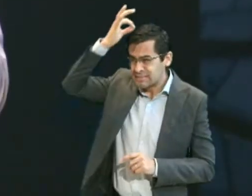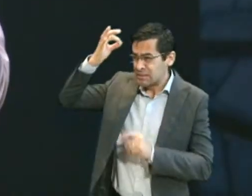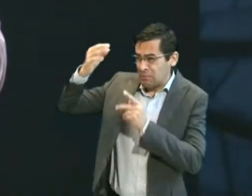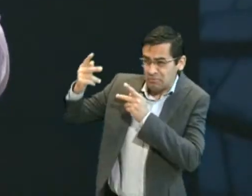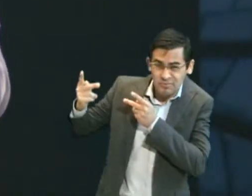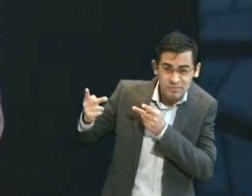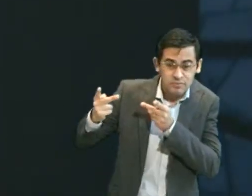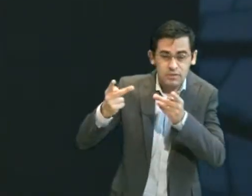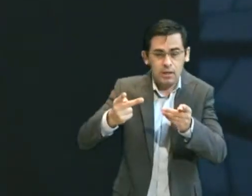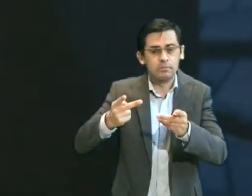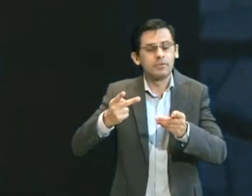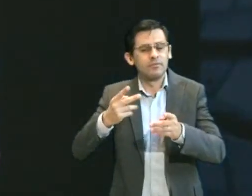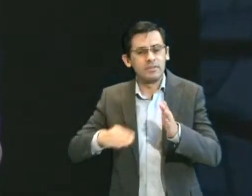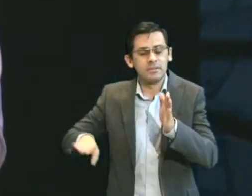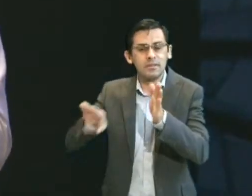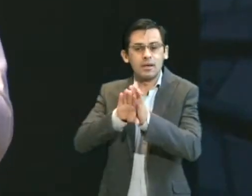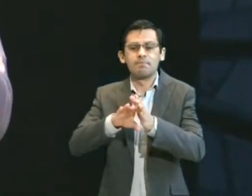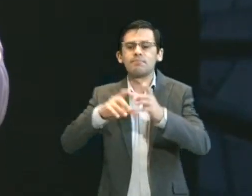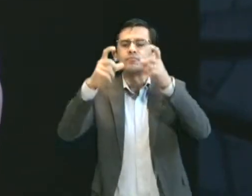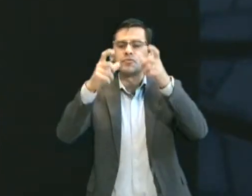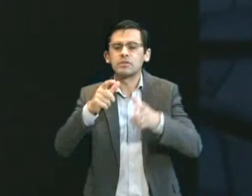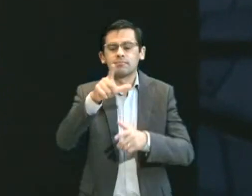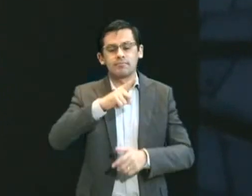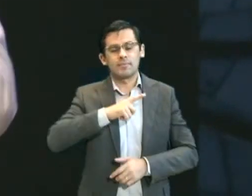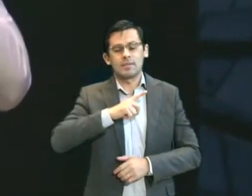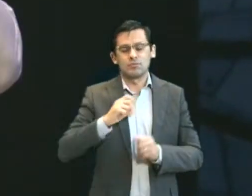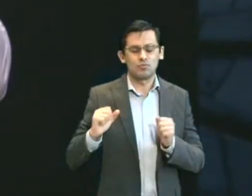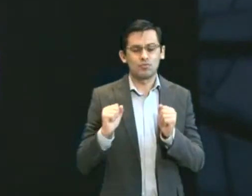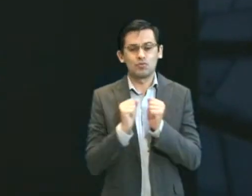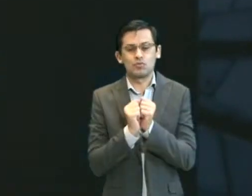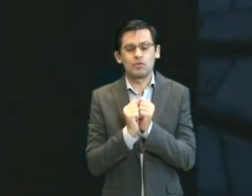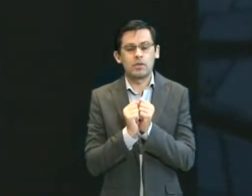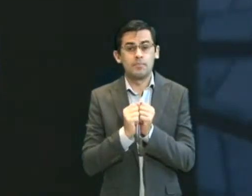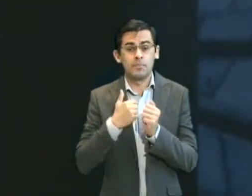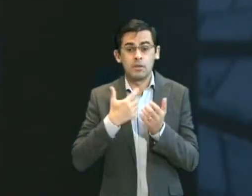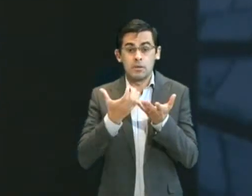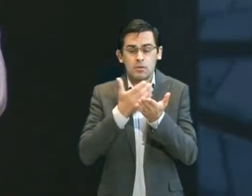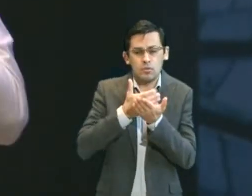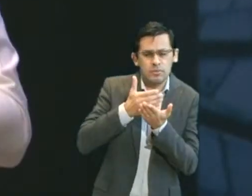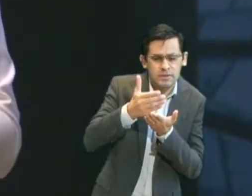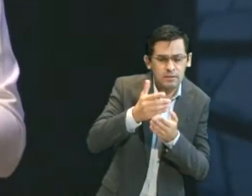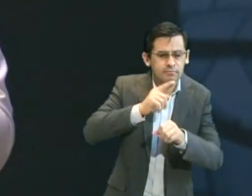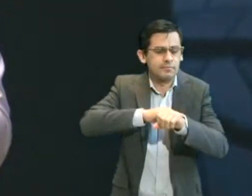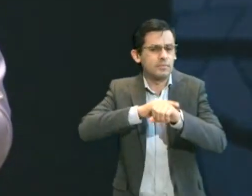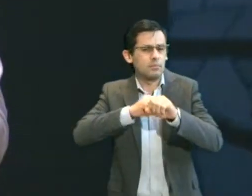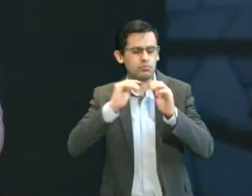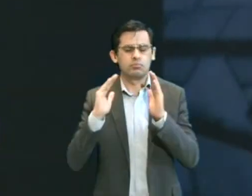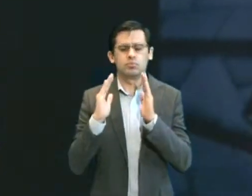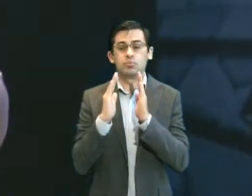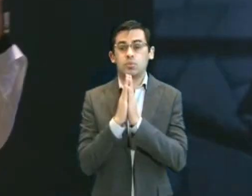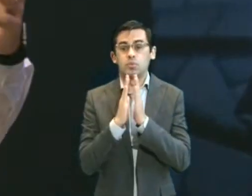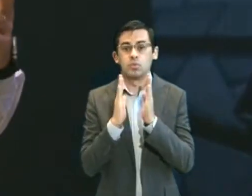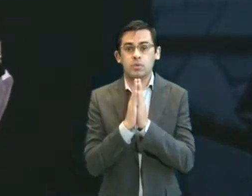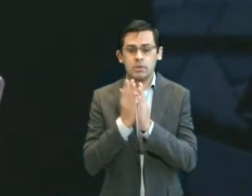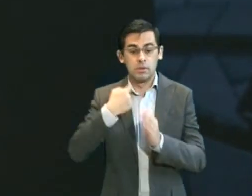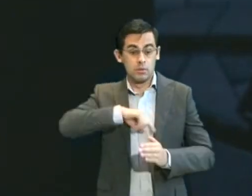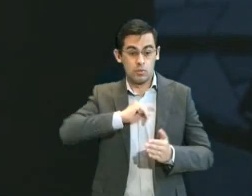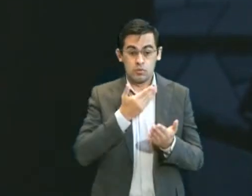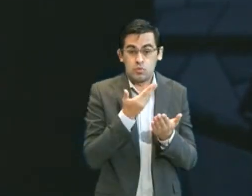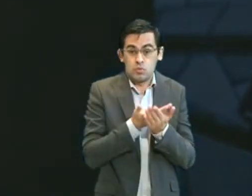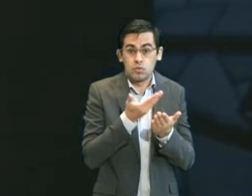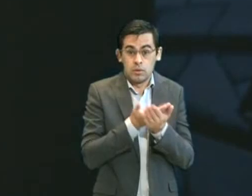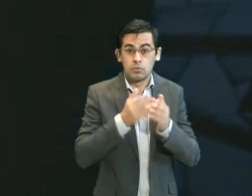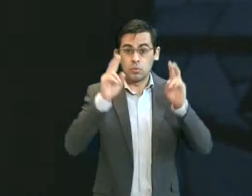chegar aonde você está. Eu queria começar esse tempo orando. Estamos estudando